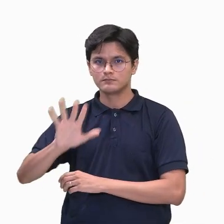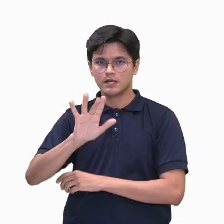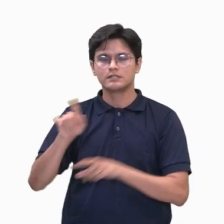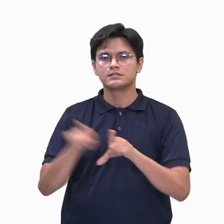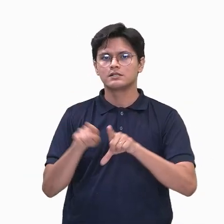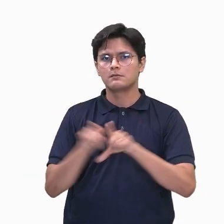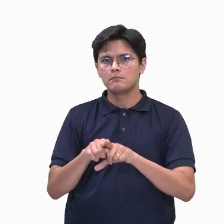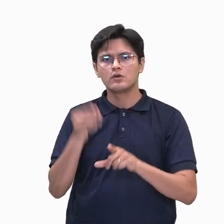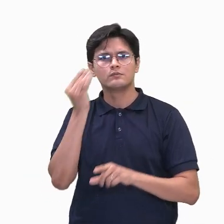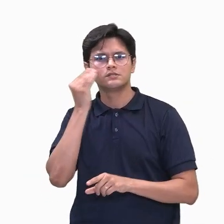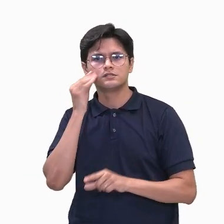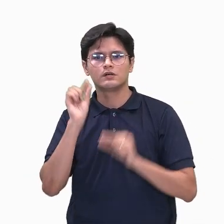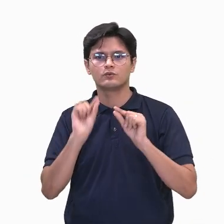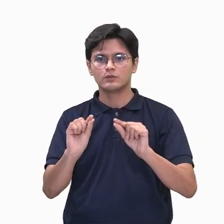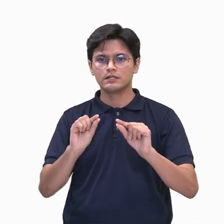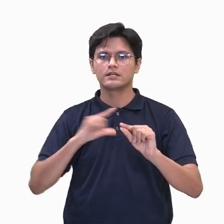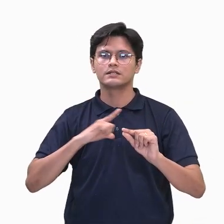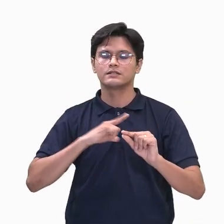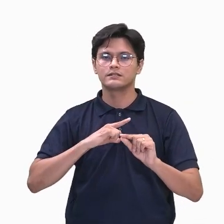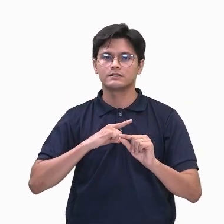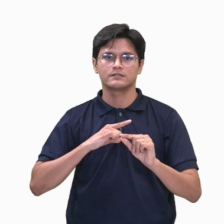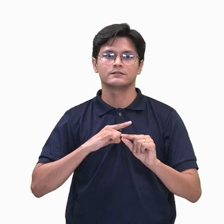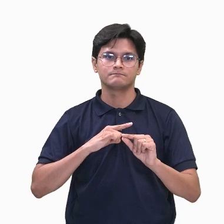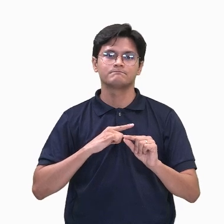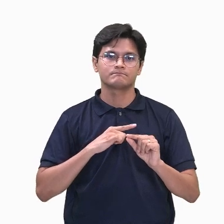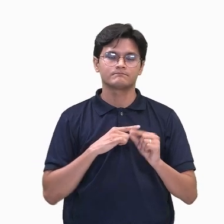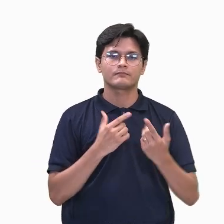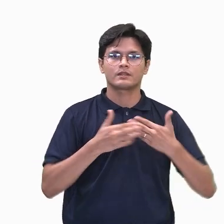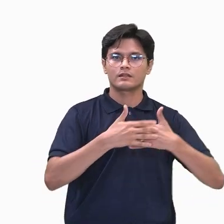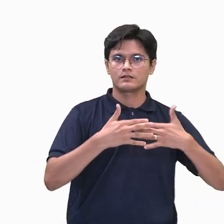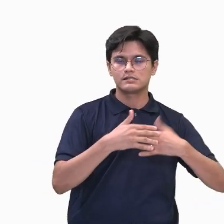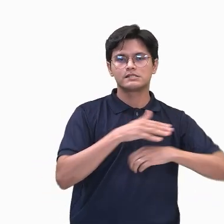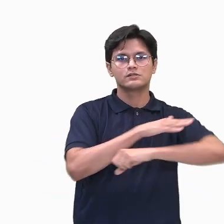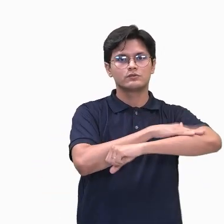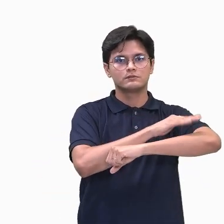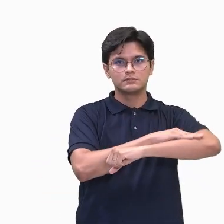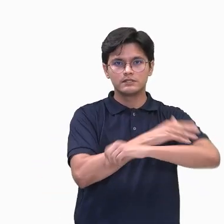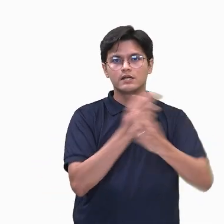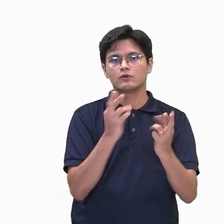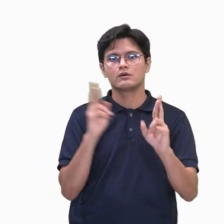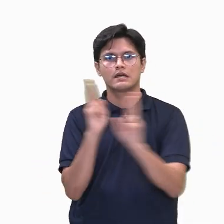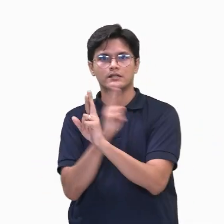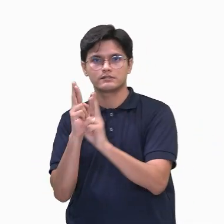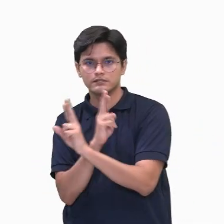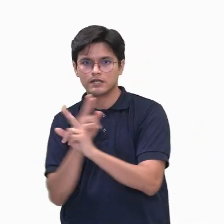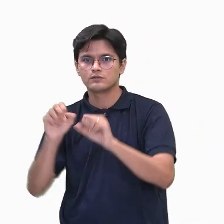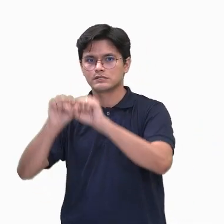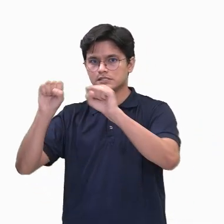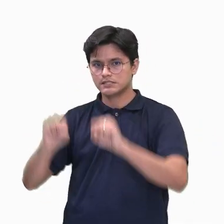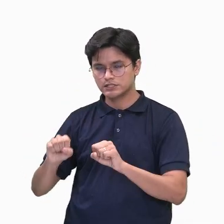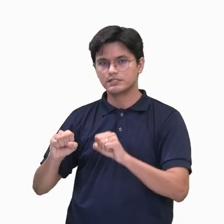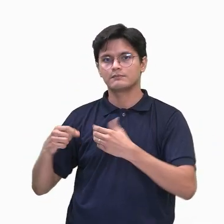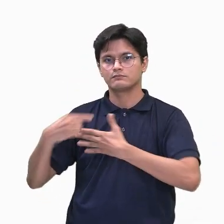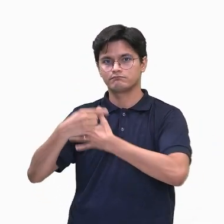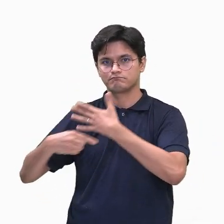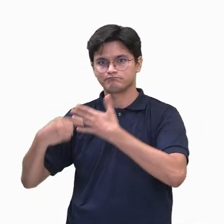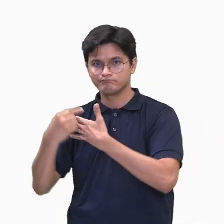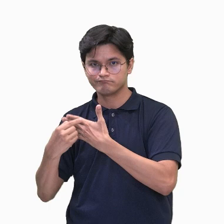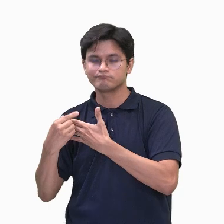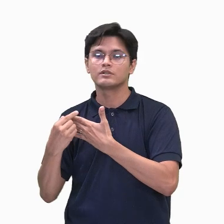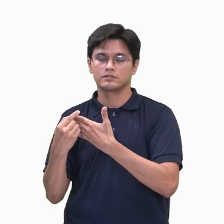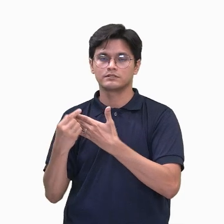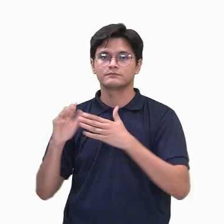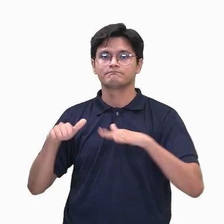comigo a relação do tecido epitelial com o sistema endócrino. Revestimento de órgãos do sistema endócrino